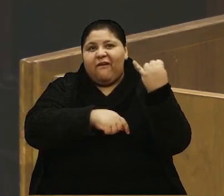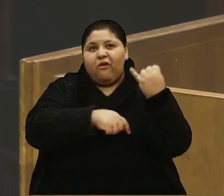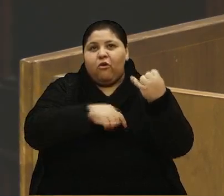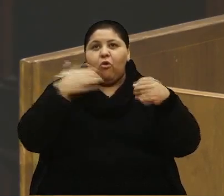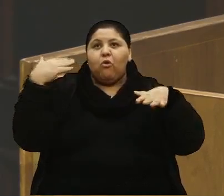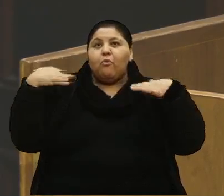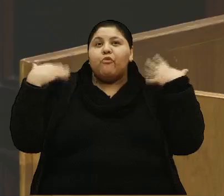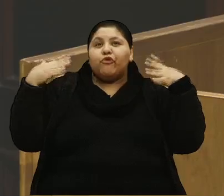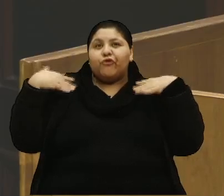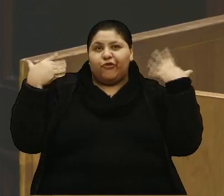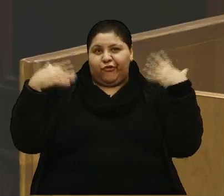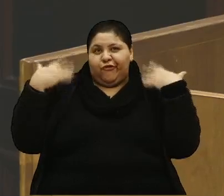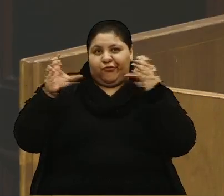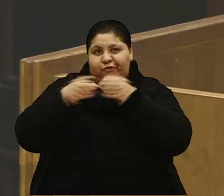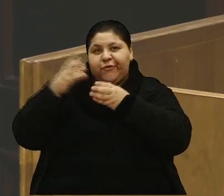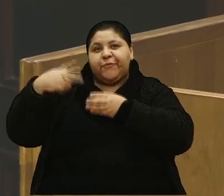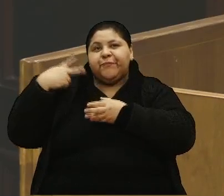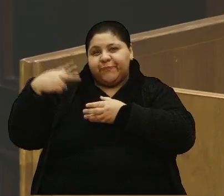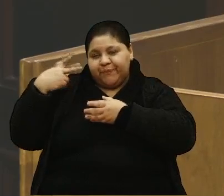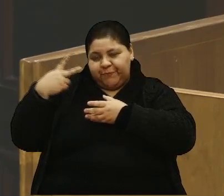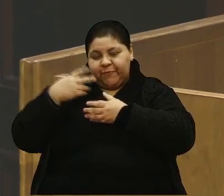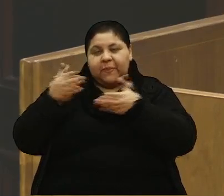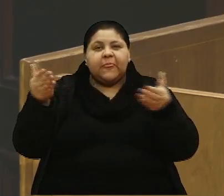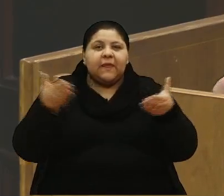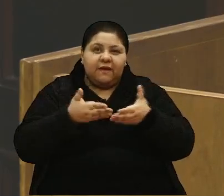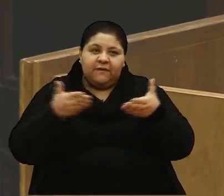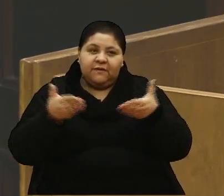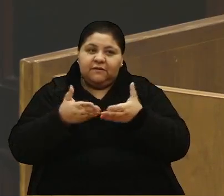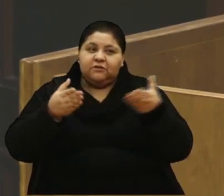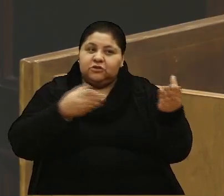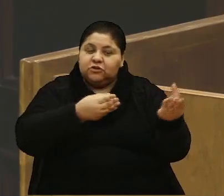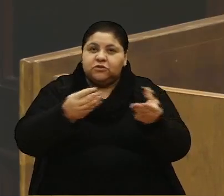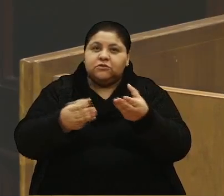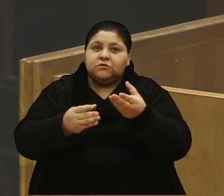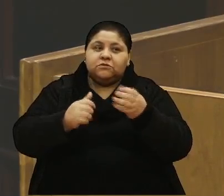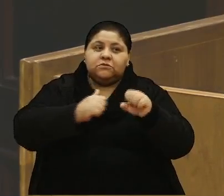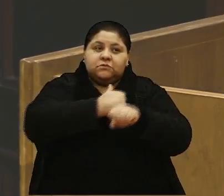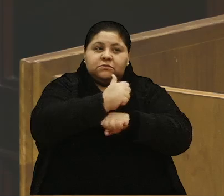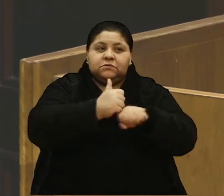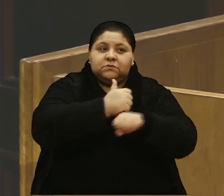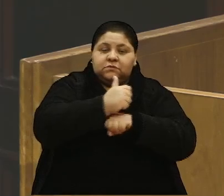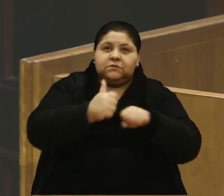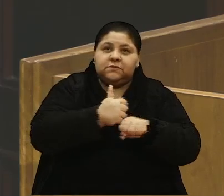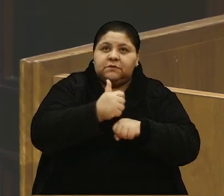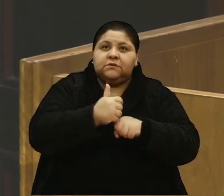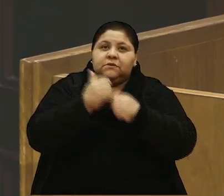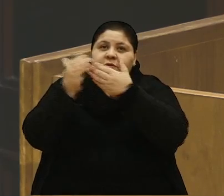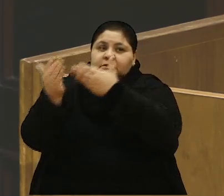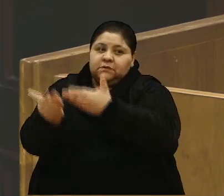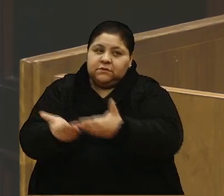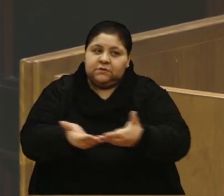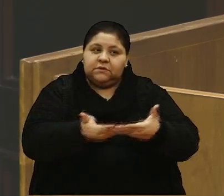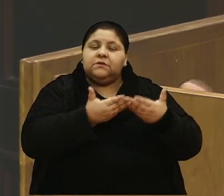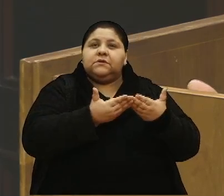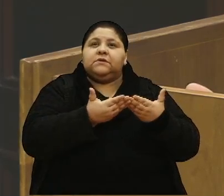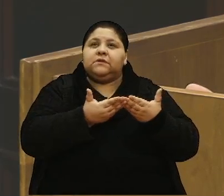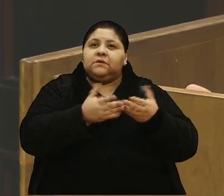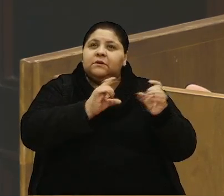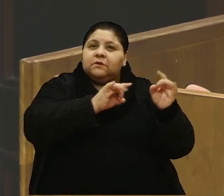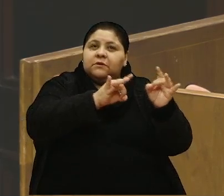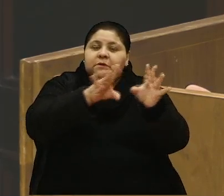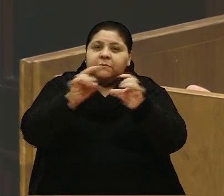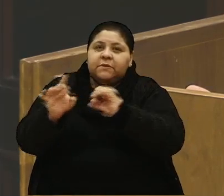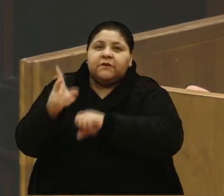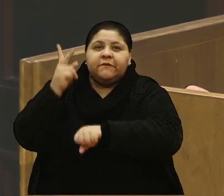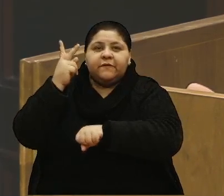turismo. Vereadores. Então, hoje, muitas agroindústrias estão recebendo pessoas na propriedade para vender seus